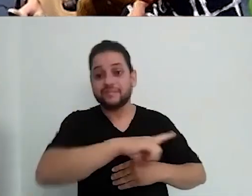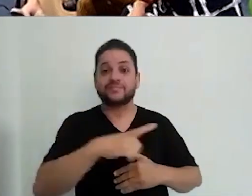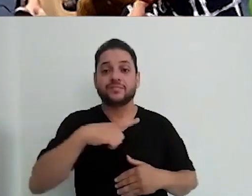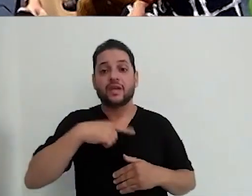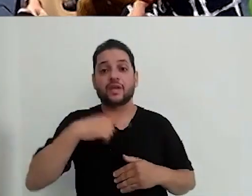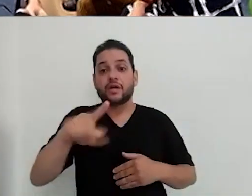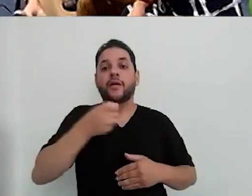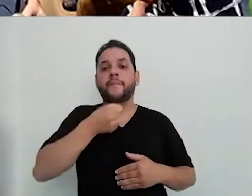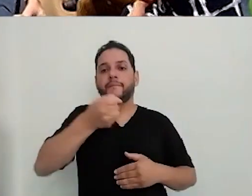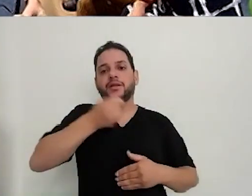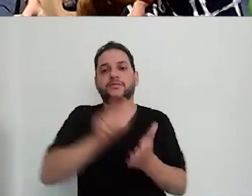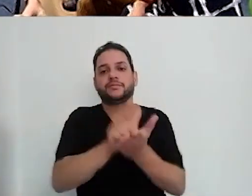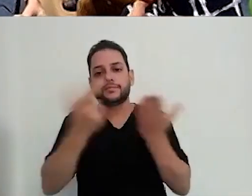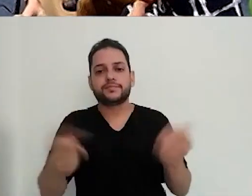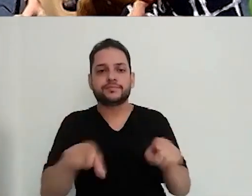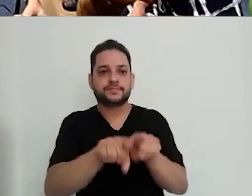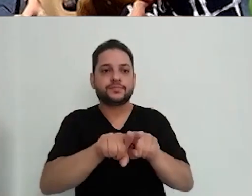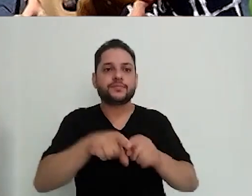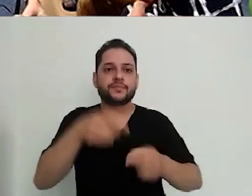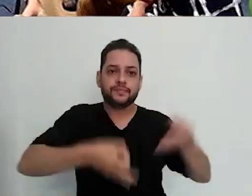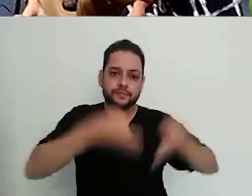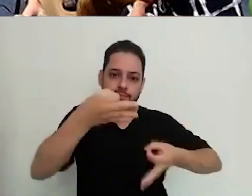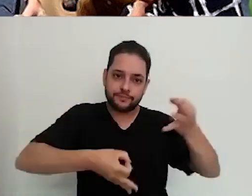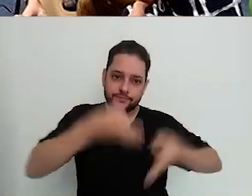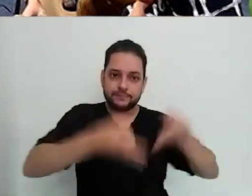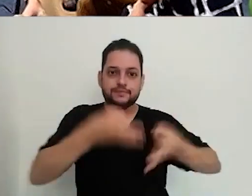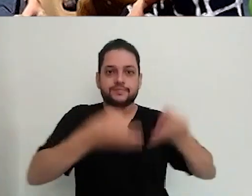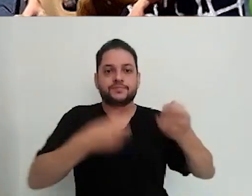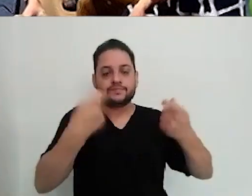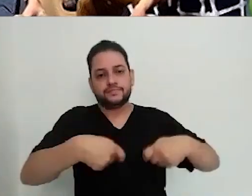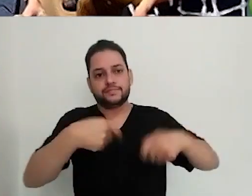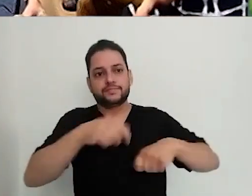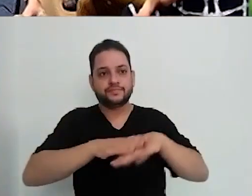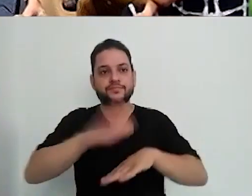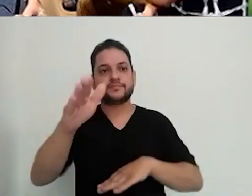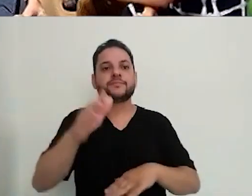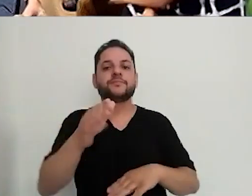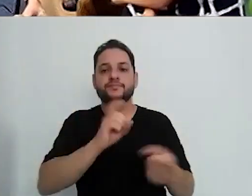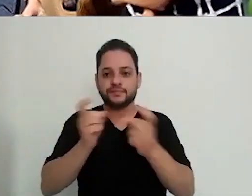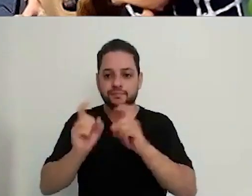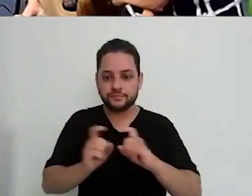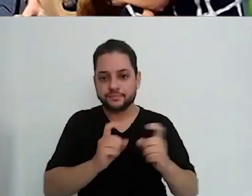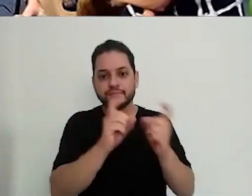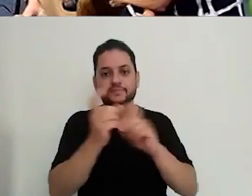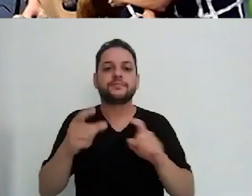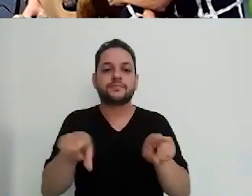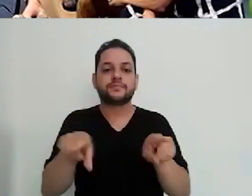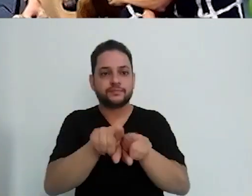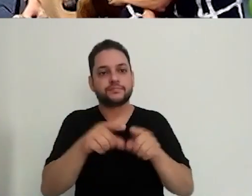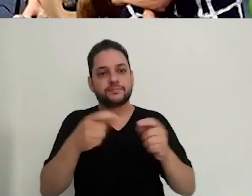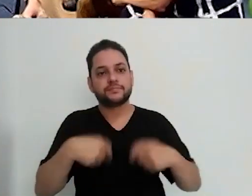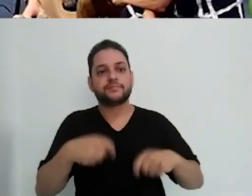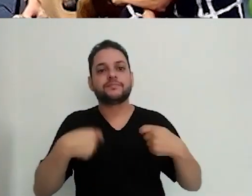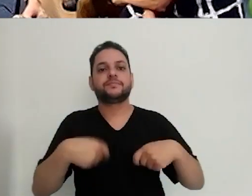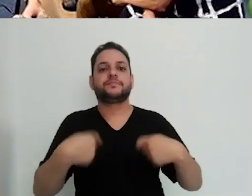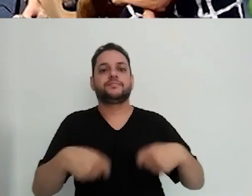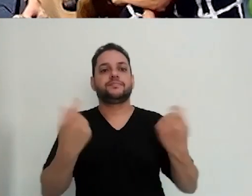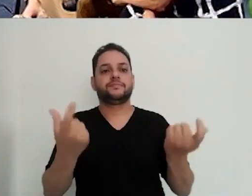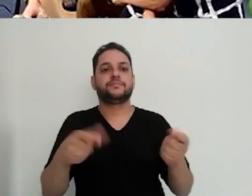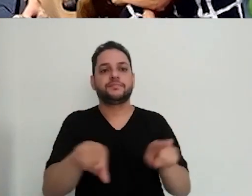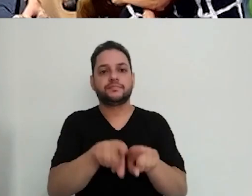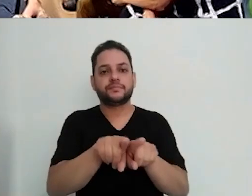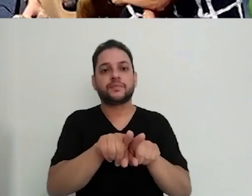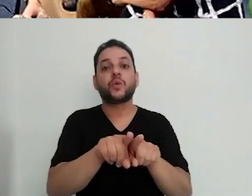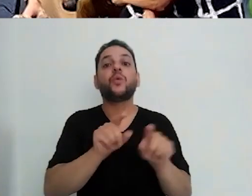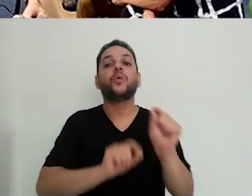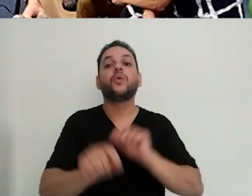imprensa quanto da parte do judiciário, precisa haver mais diálogo, mais transparência, mais compreensão, porque,